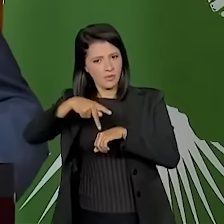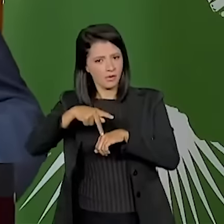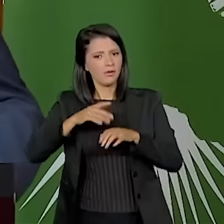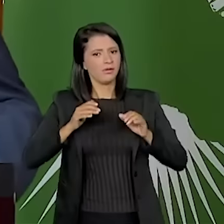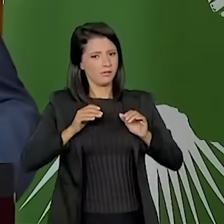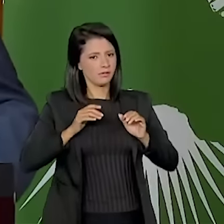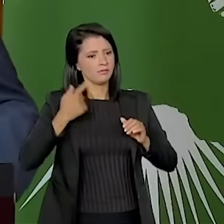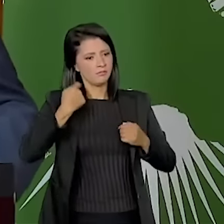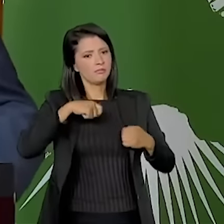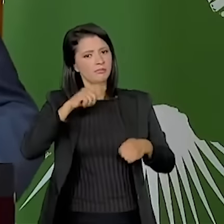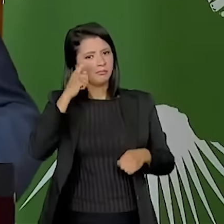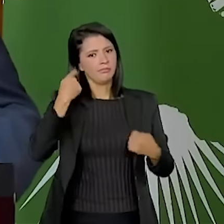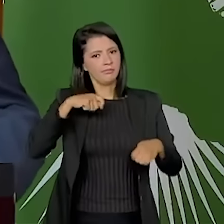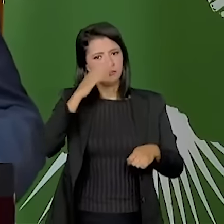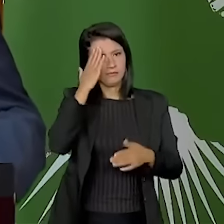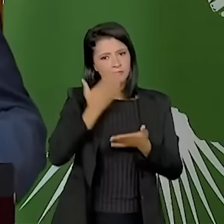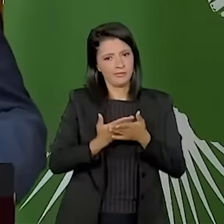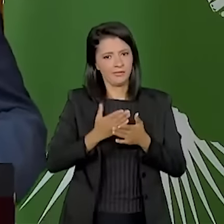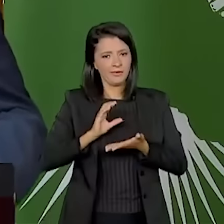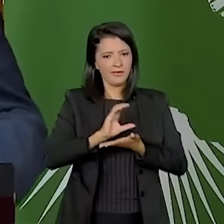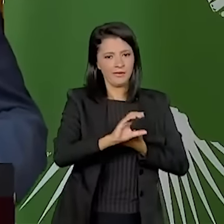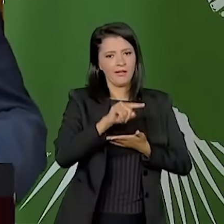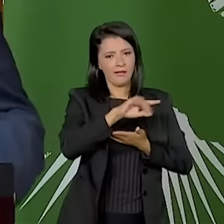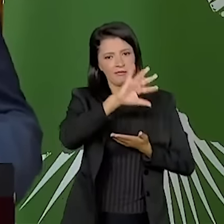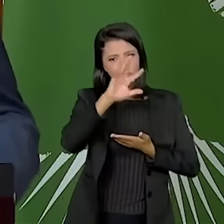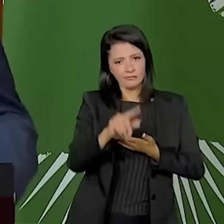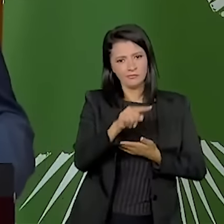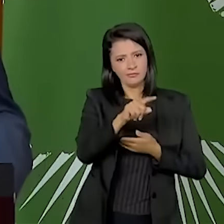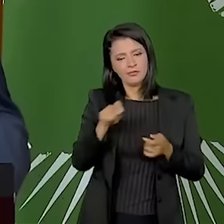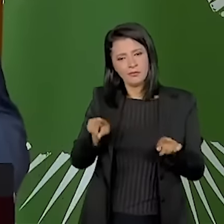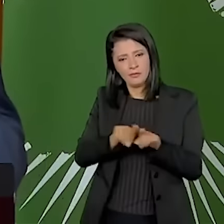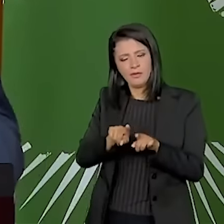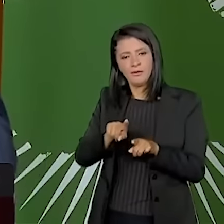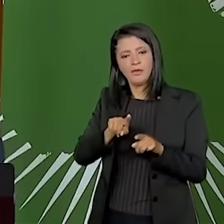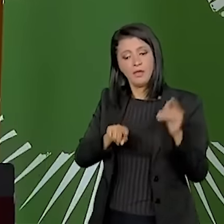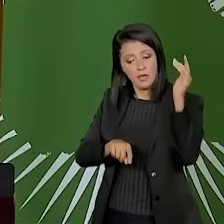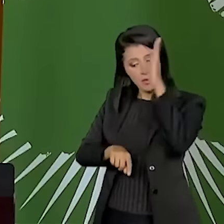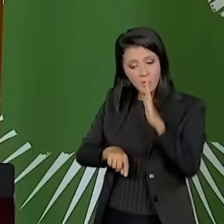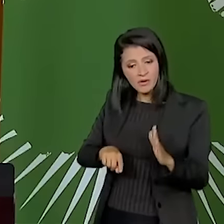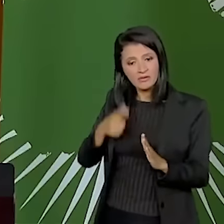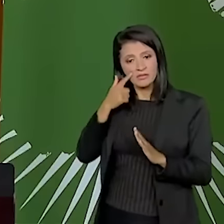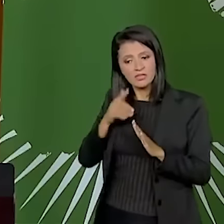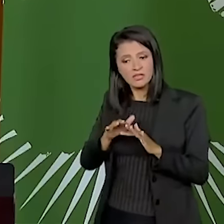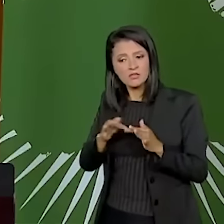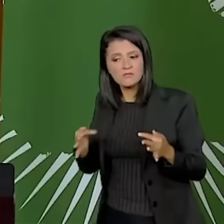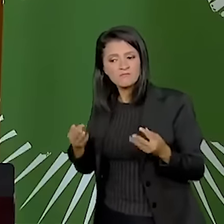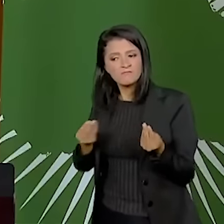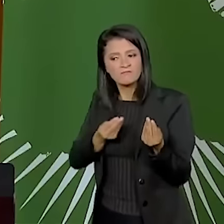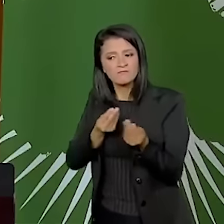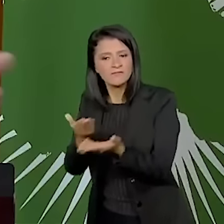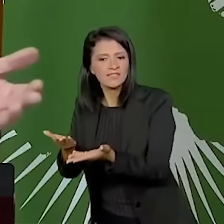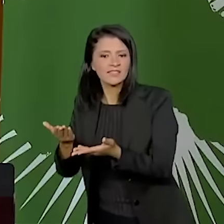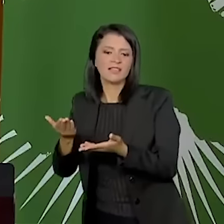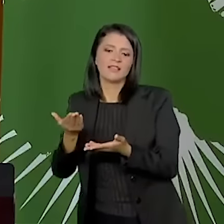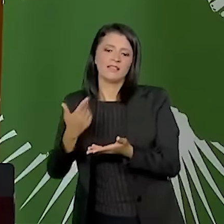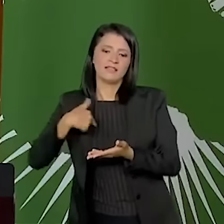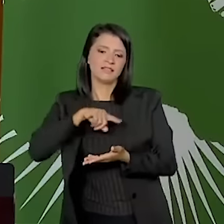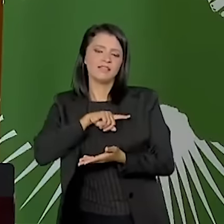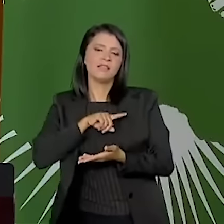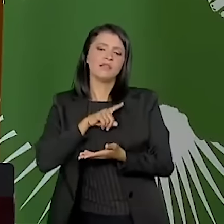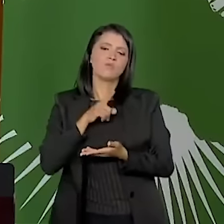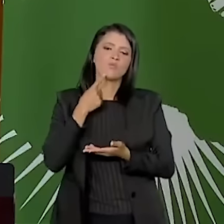investimento, sabe, que tem que fazer no continente africano. E o Brasil, humildemente, quer trazer para a África aquilo que nós podemos